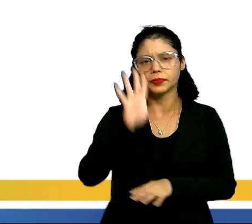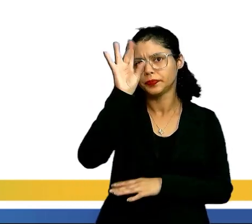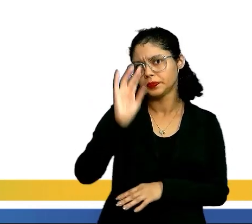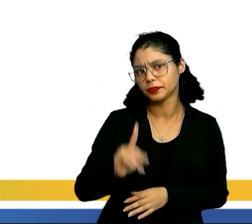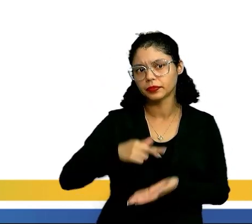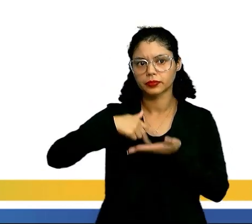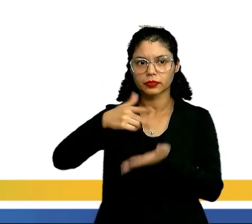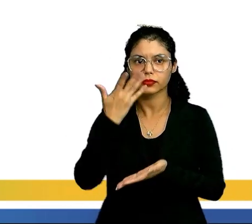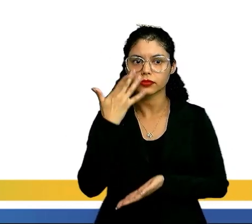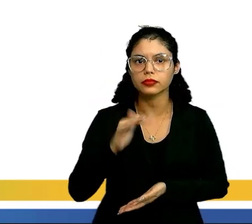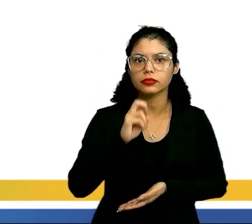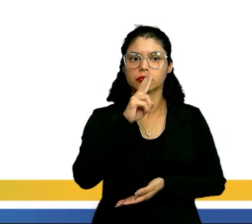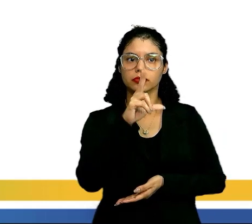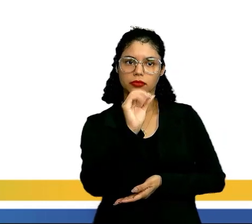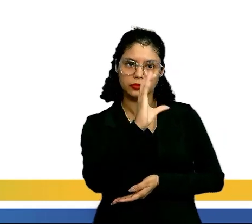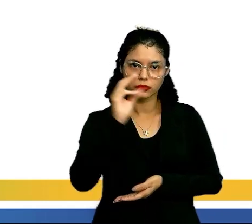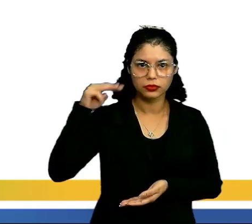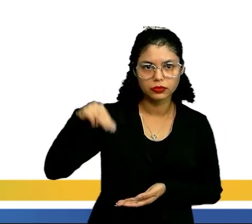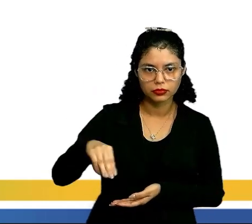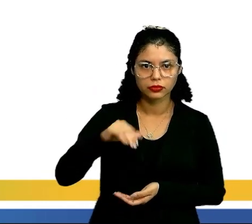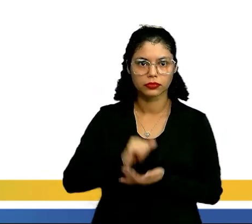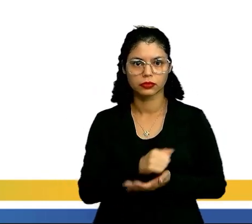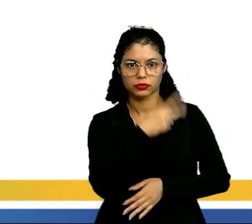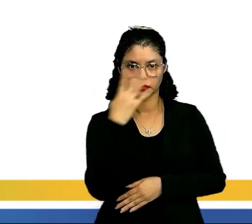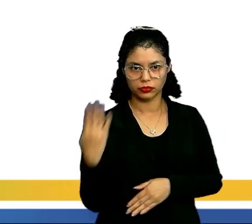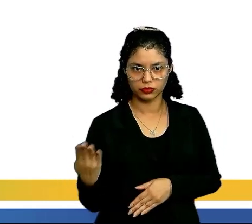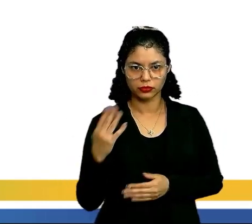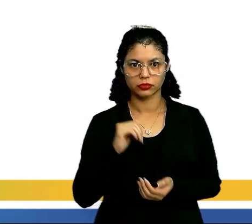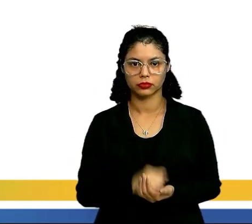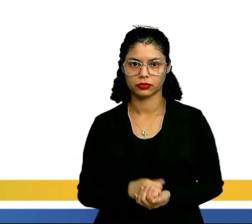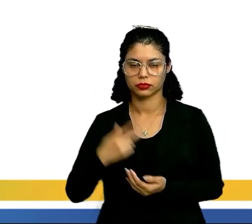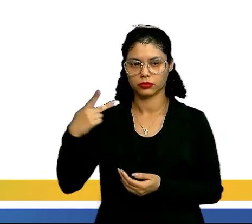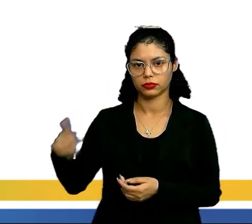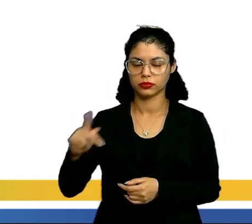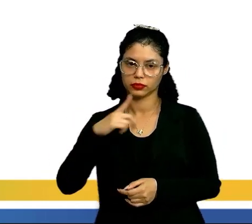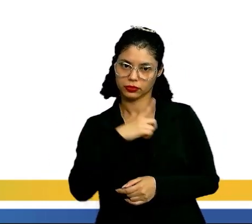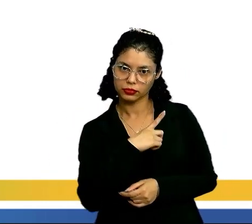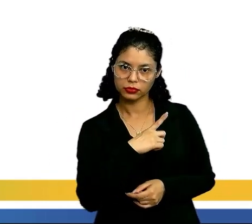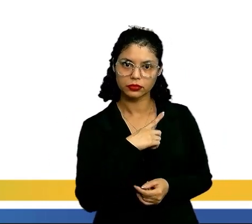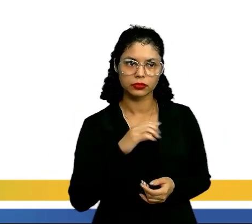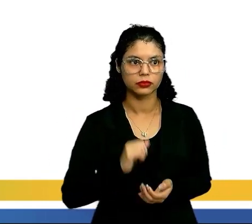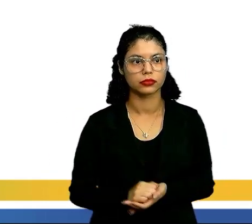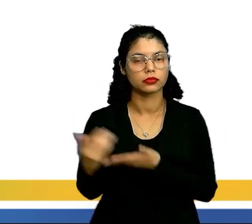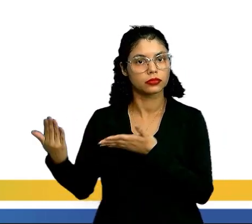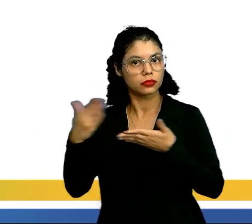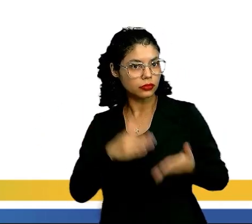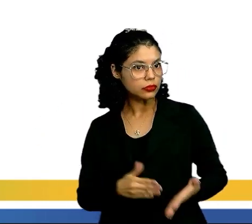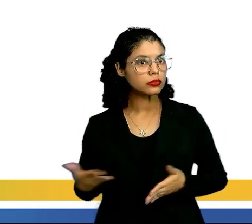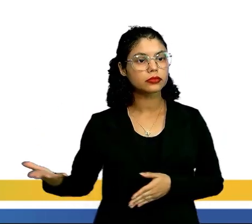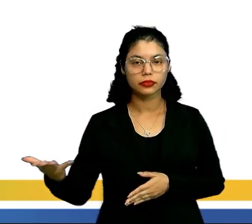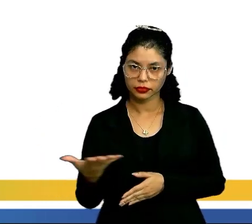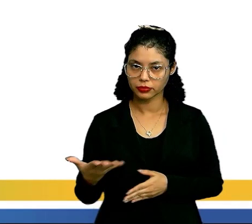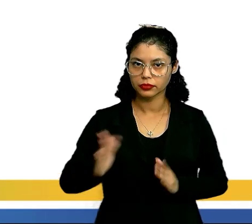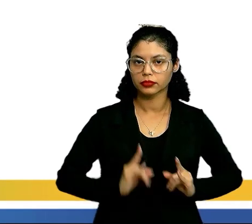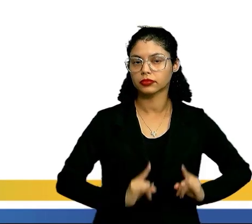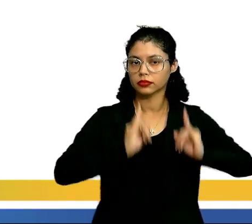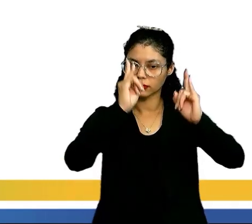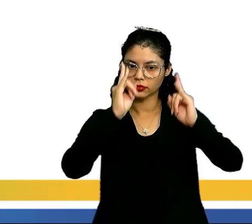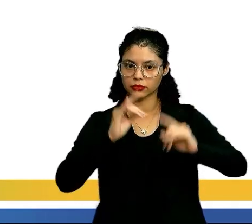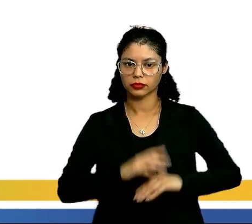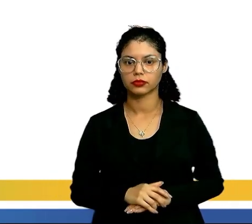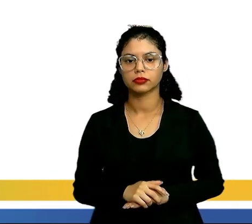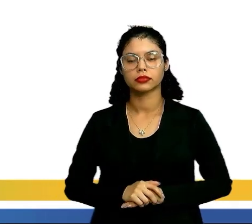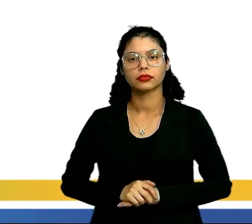cada passo dessa criança tem 50 centímetros. Quantos passos ela deve dar